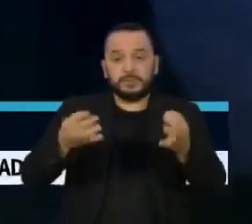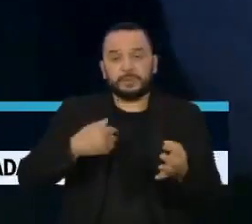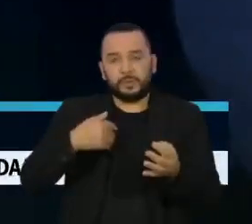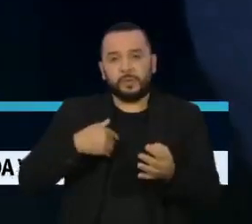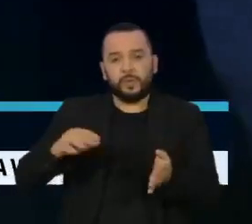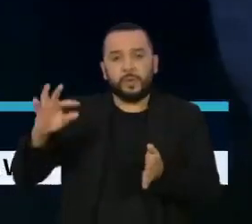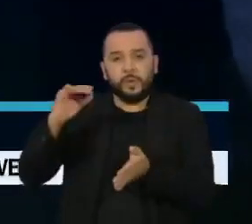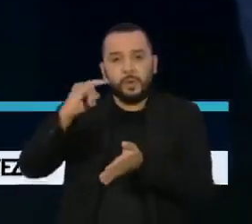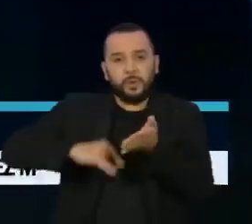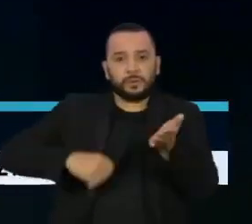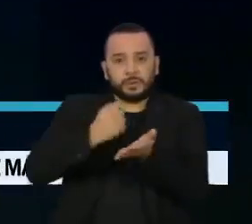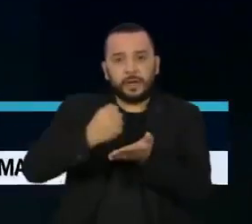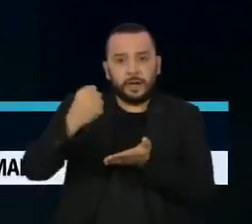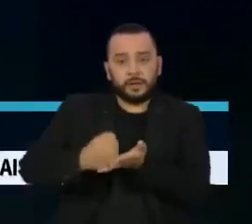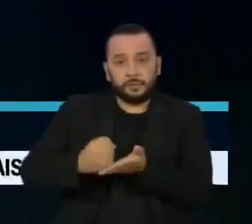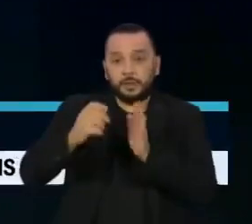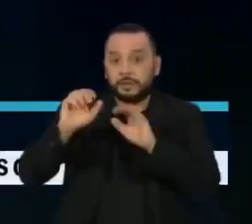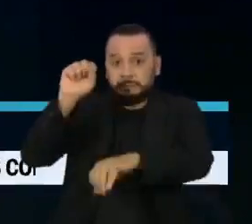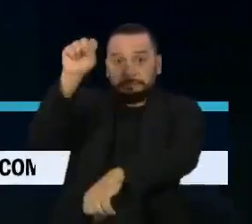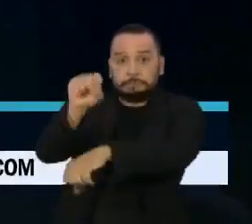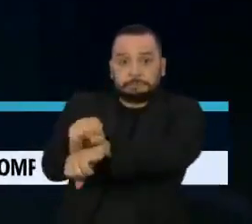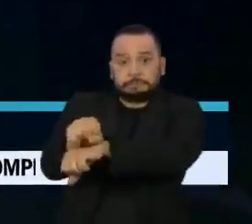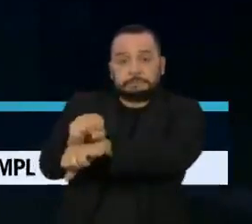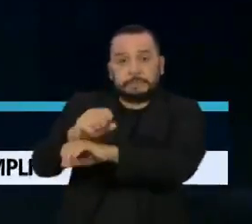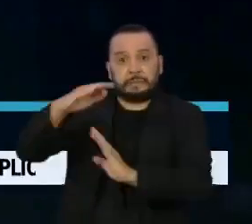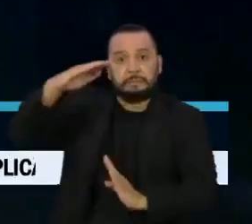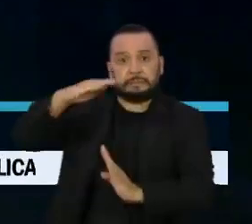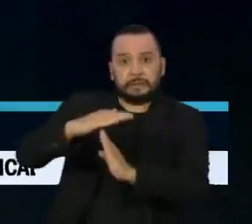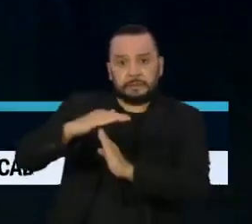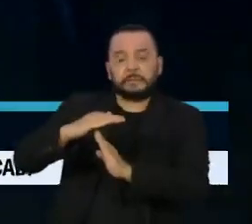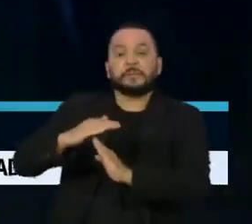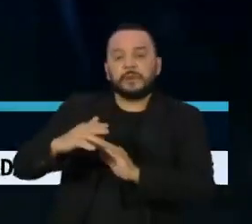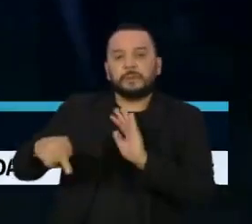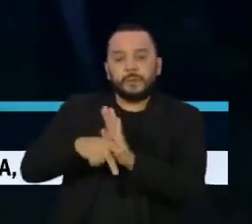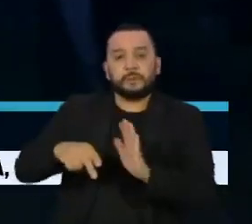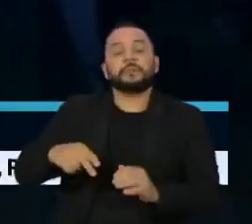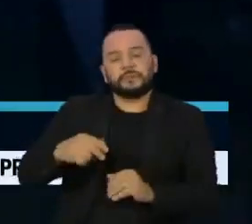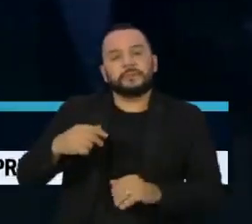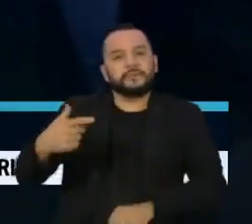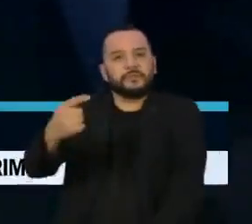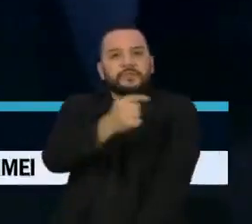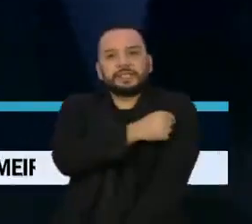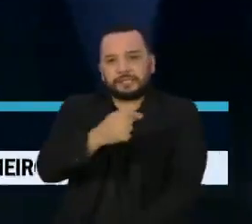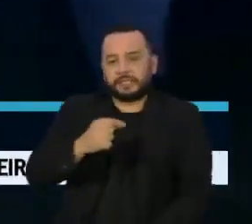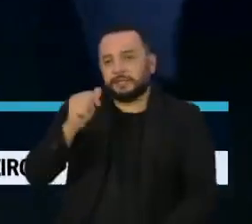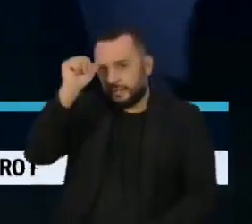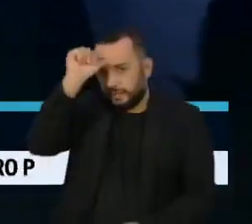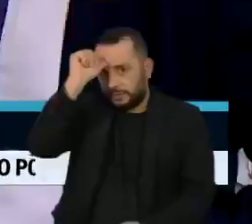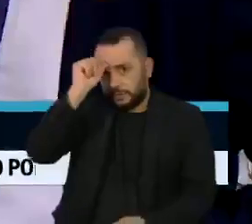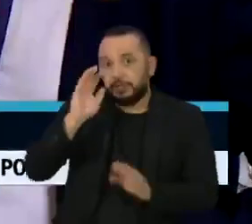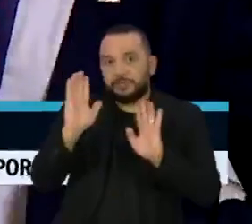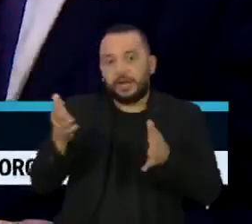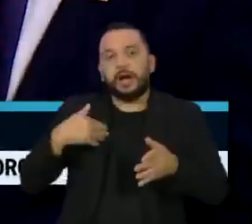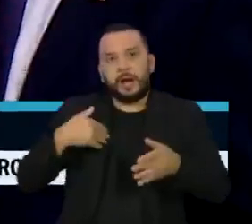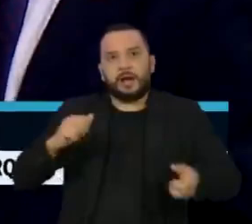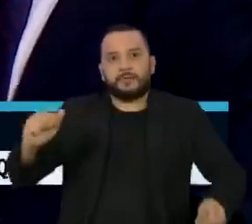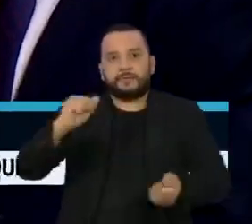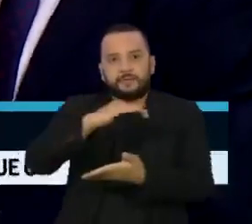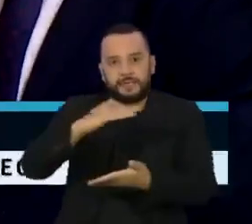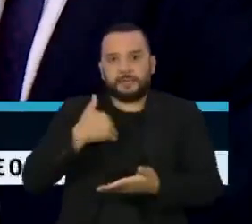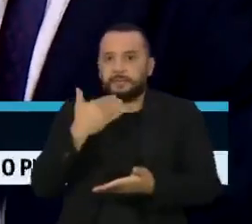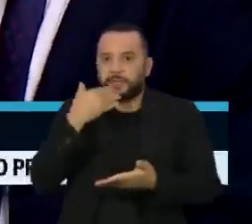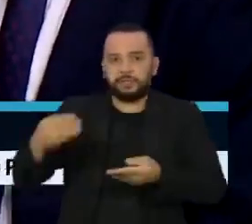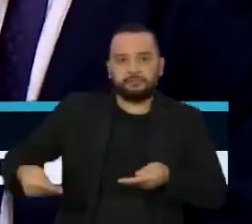do contrato para a aquisição da Covaxin. Isso no dia em que a Anvisa recebeu o pedido de uso emergencial do imunizante.